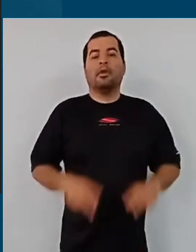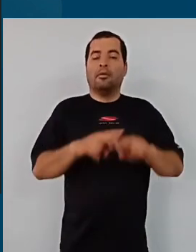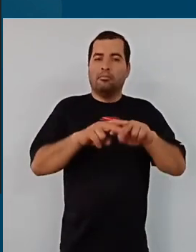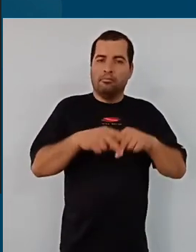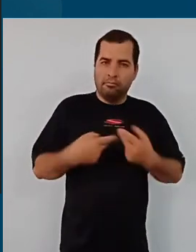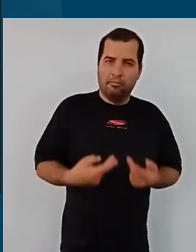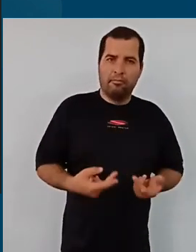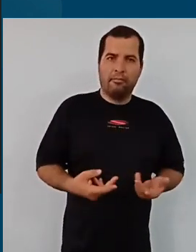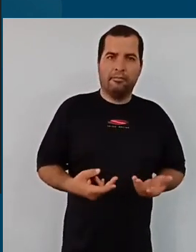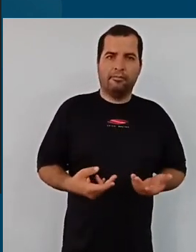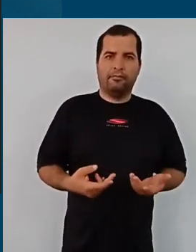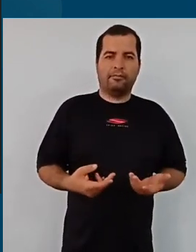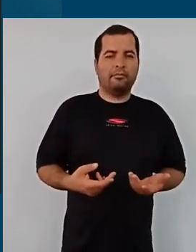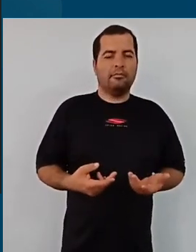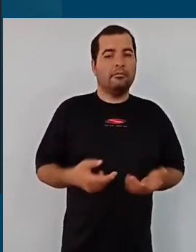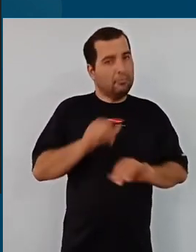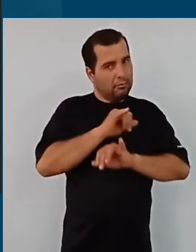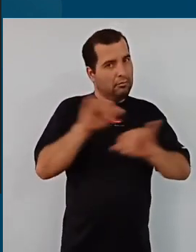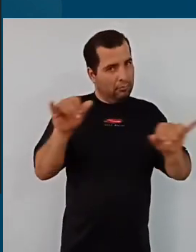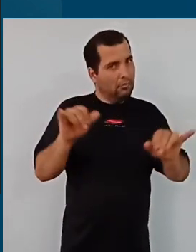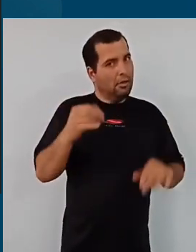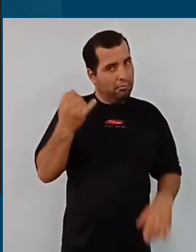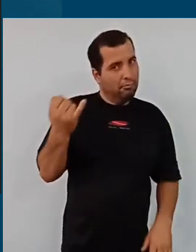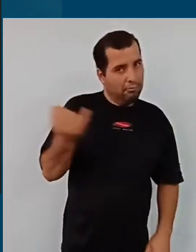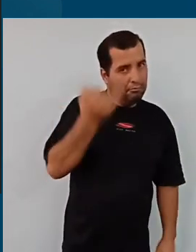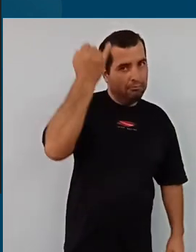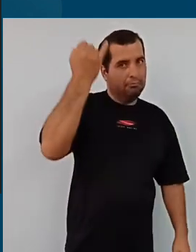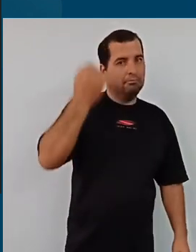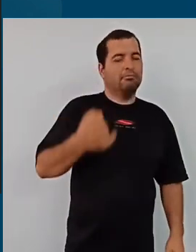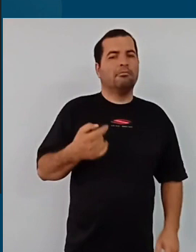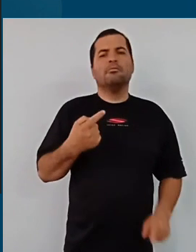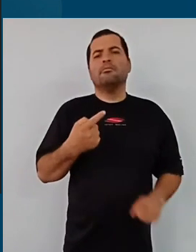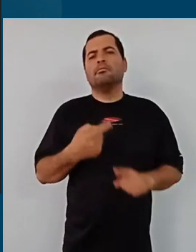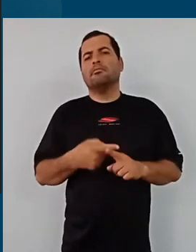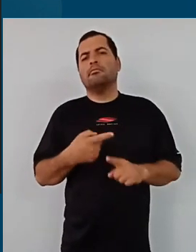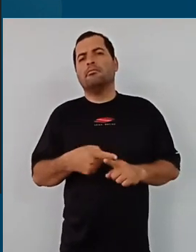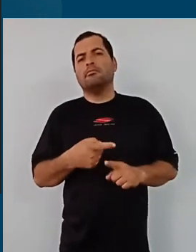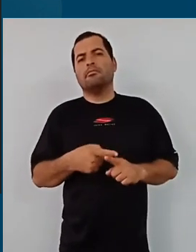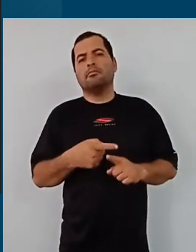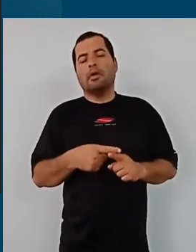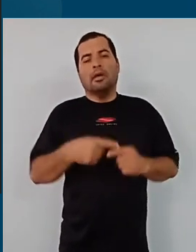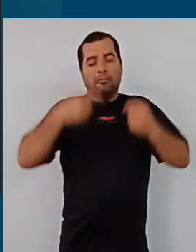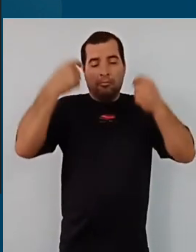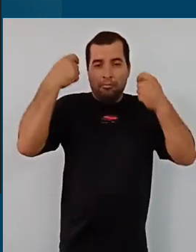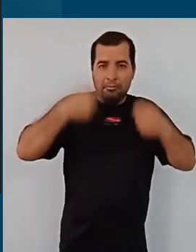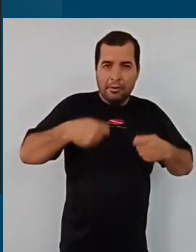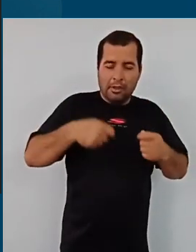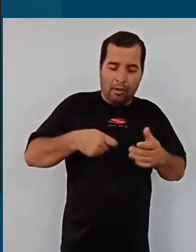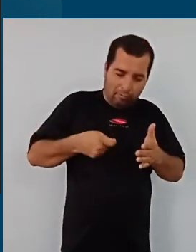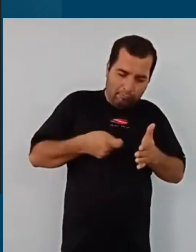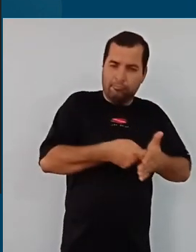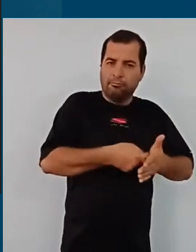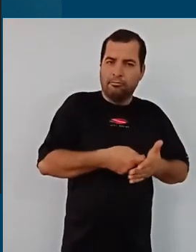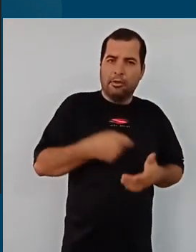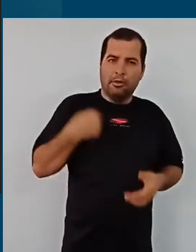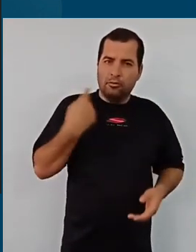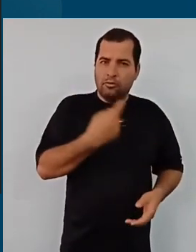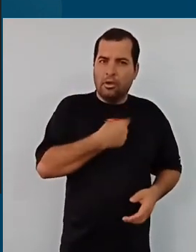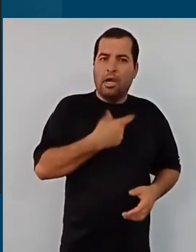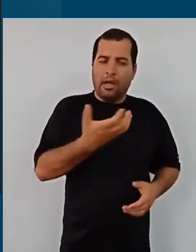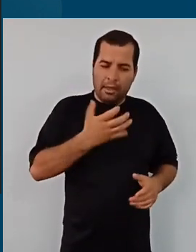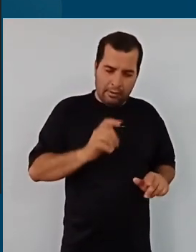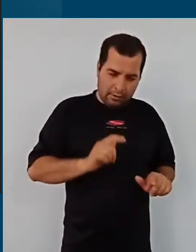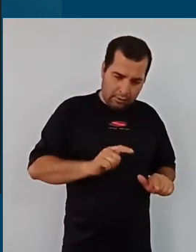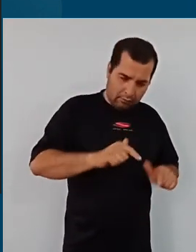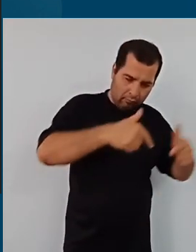Então, essa é uma dica super importante, porque ela vai exigir que, se a gente quer